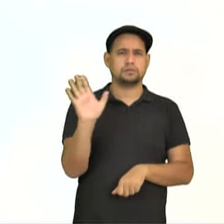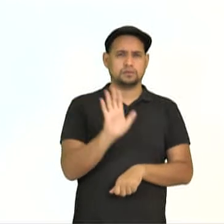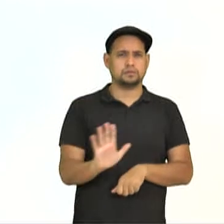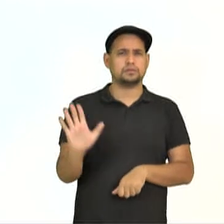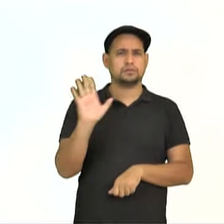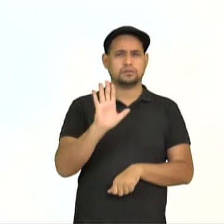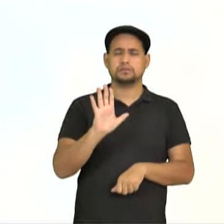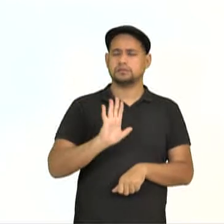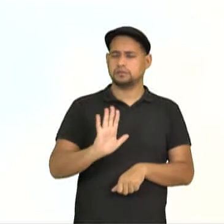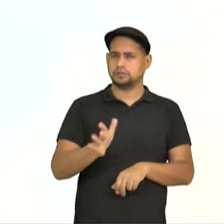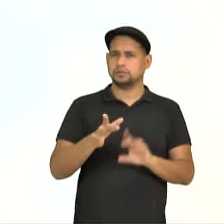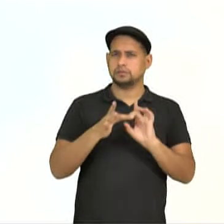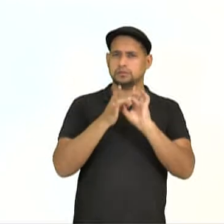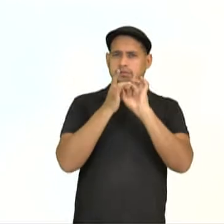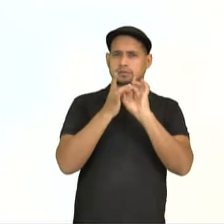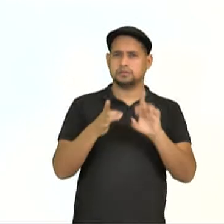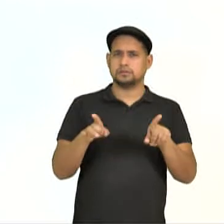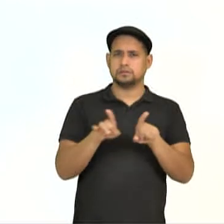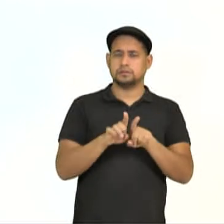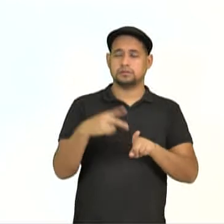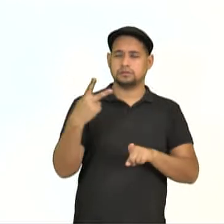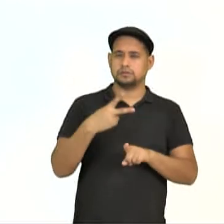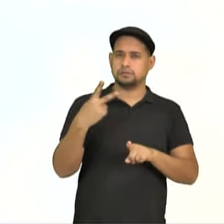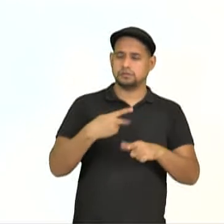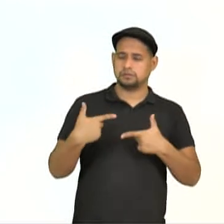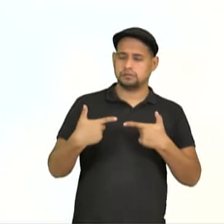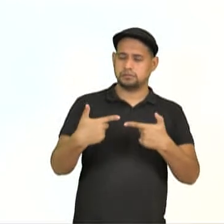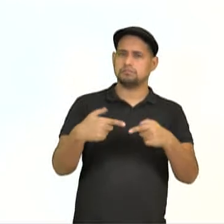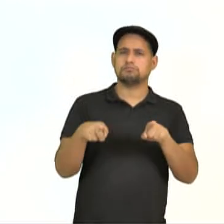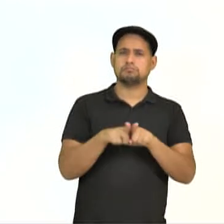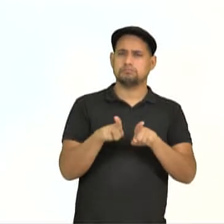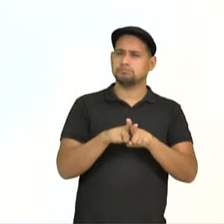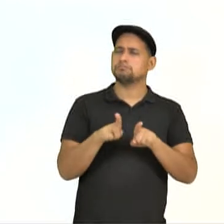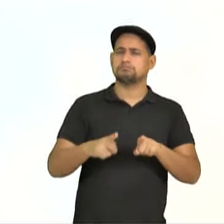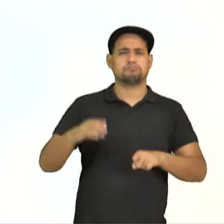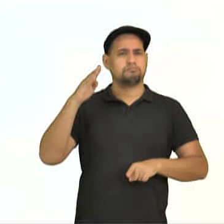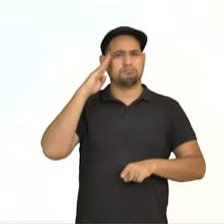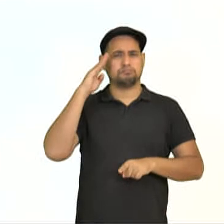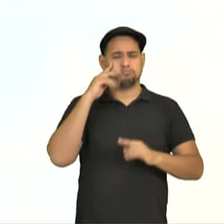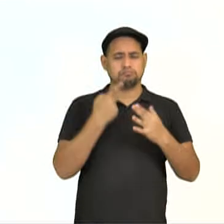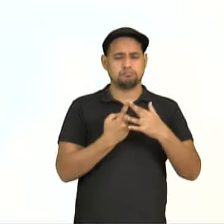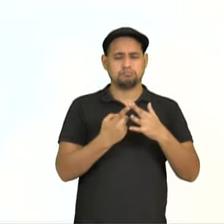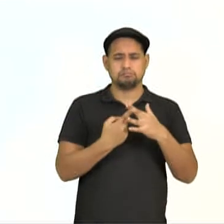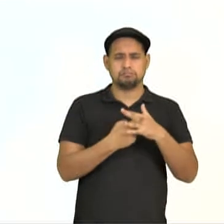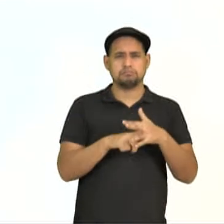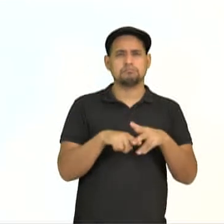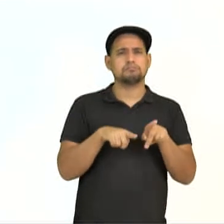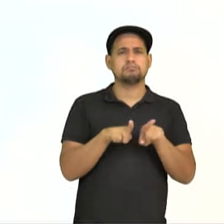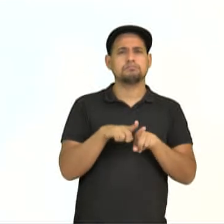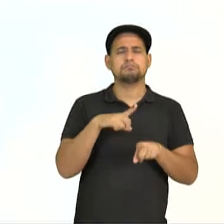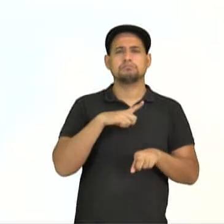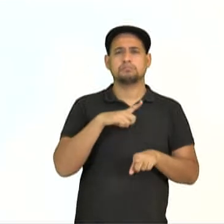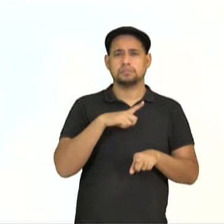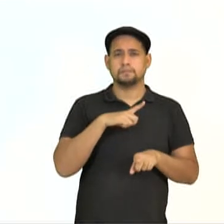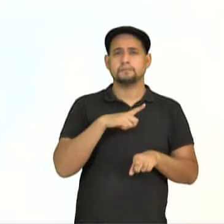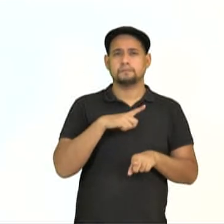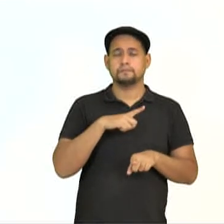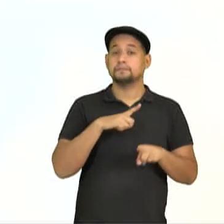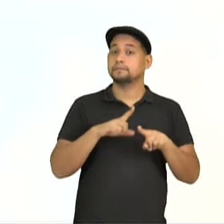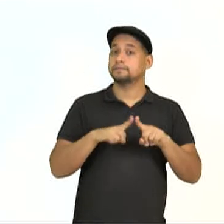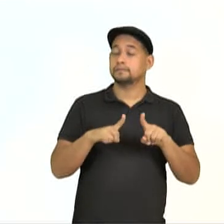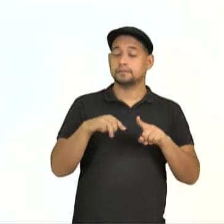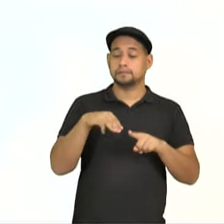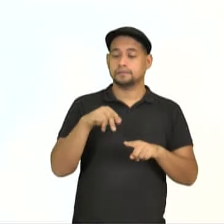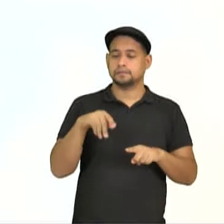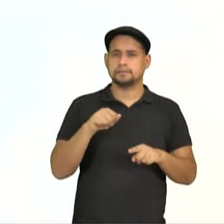foram libertados do domínio nazista na Segunda Guerra Mundial pelo exército soviético ficaram sob influência da União Soviética. E esse